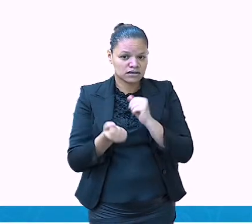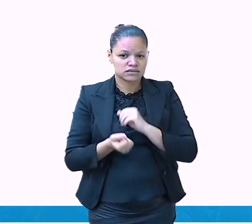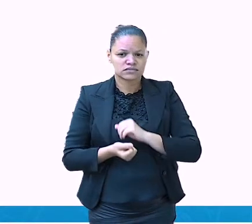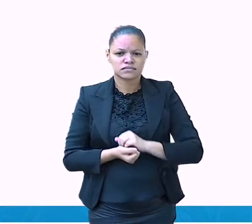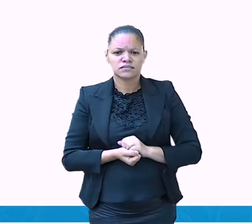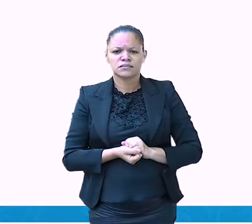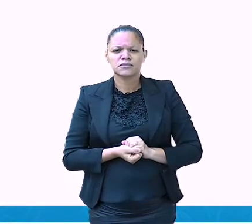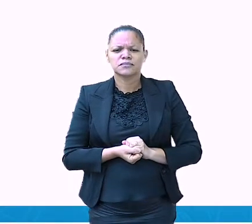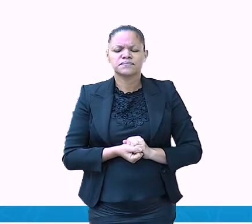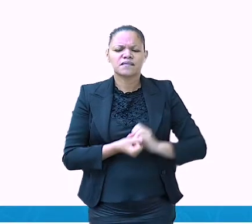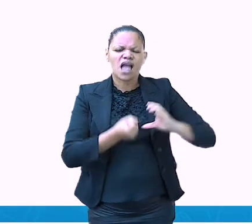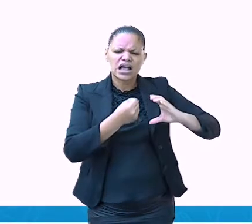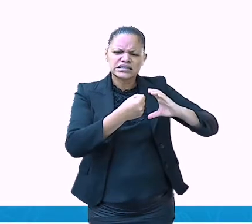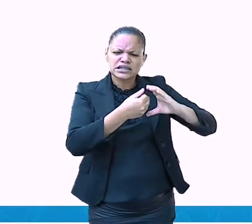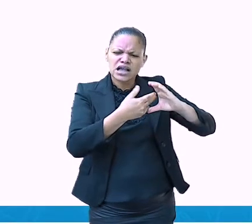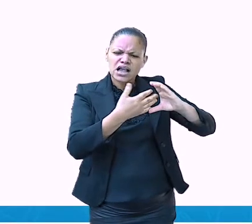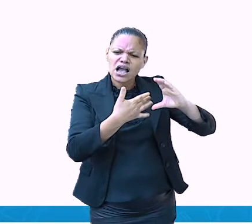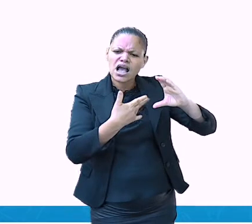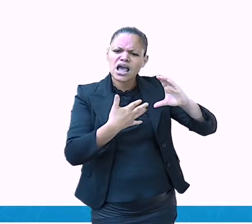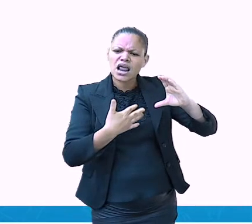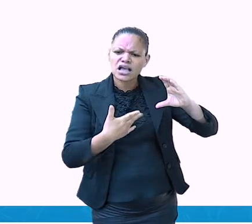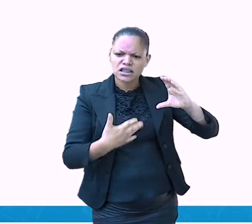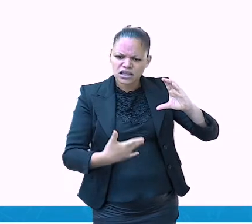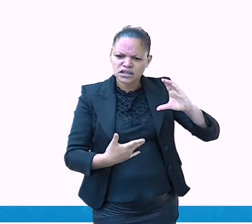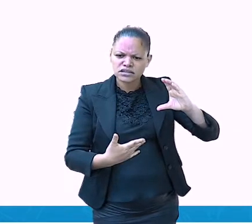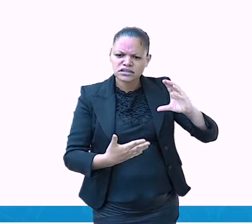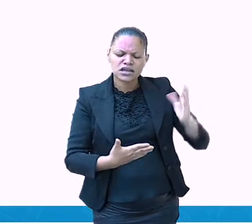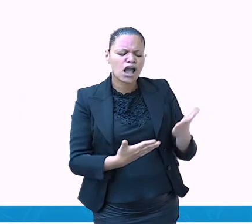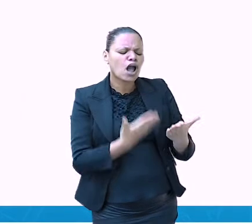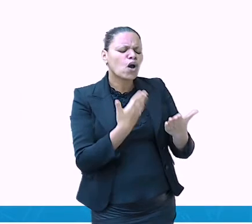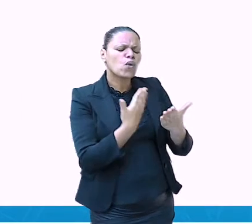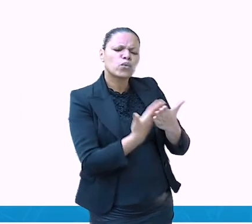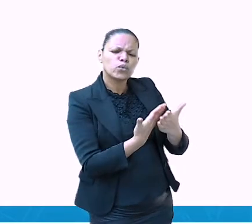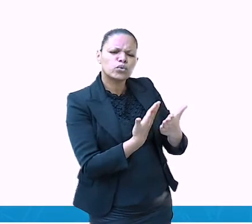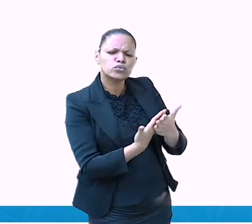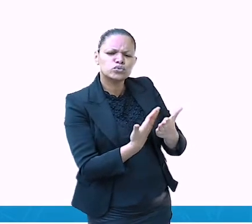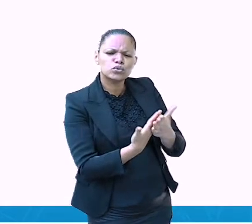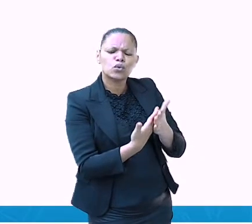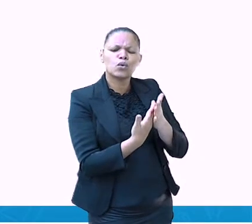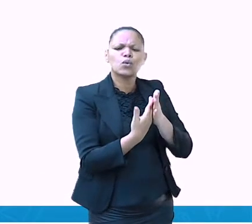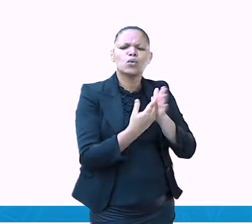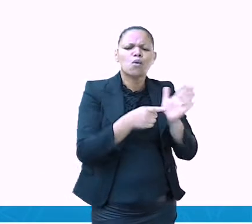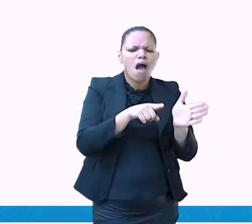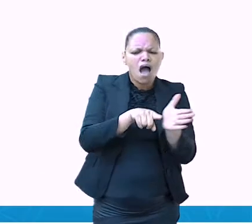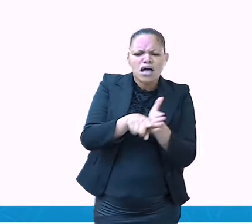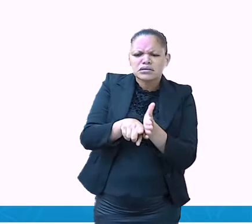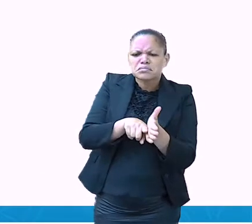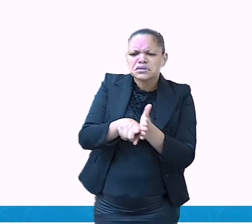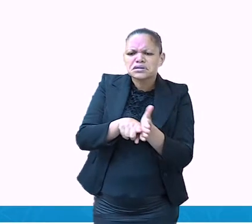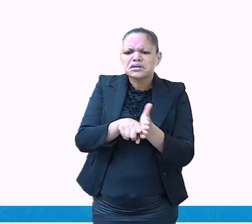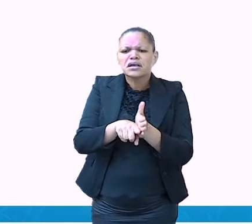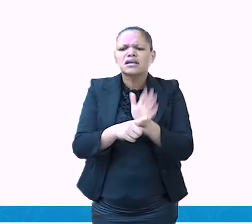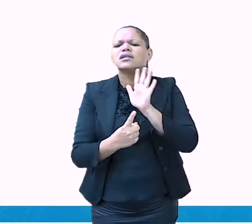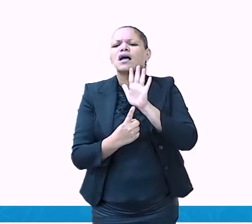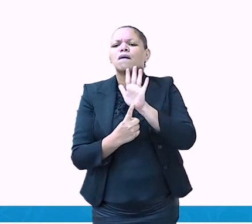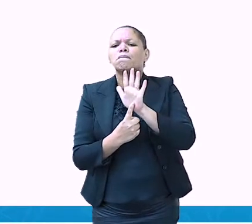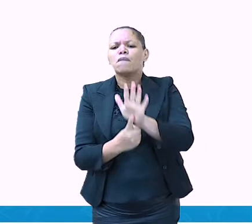e estudos, eles descobriram que não, que a esponja é um animal invertebrado.